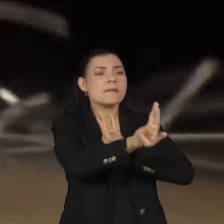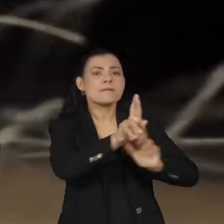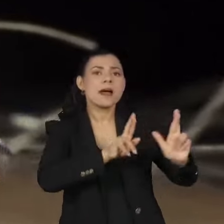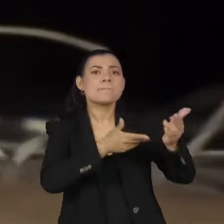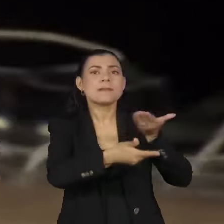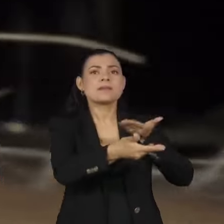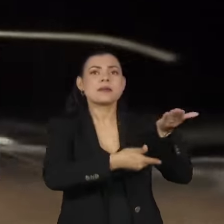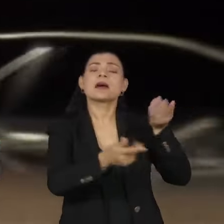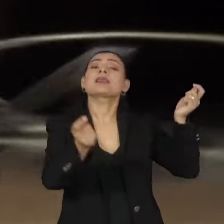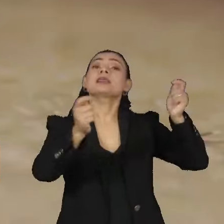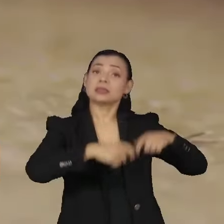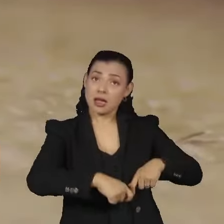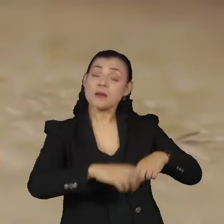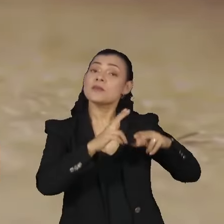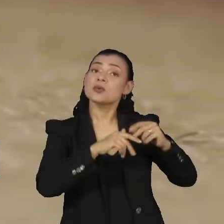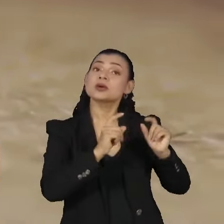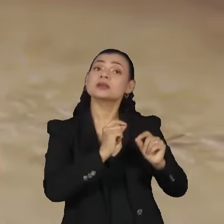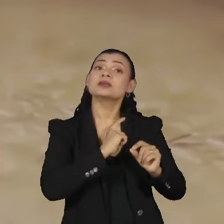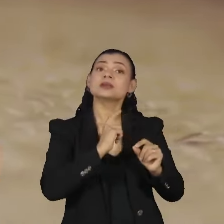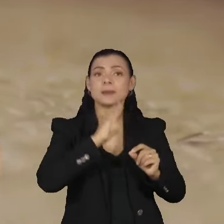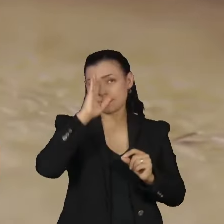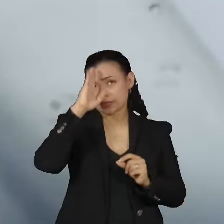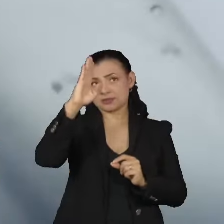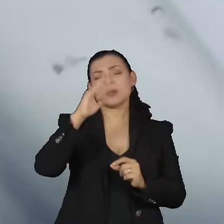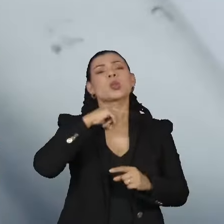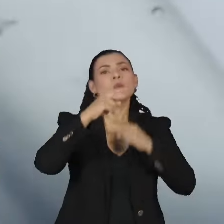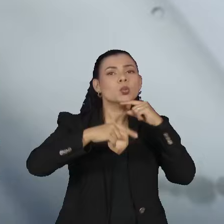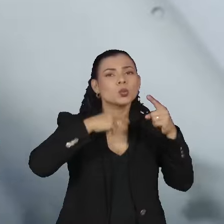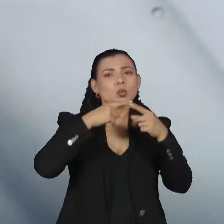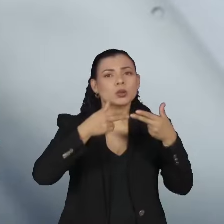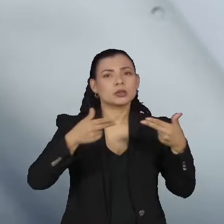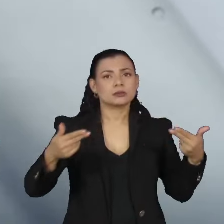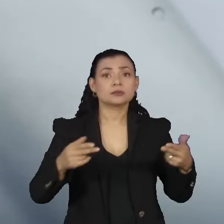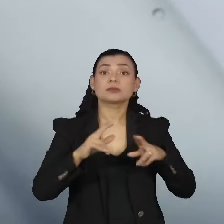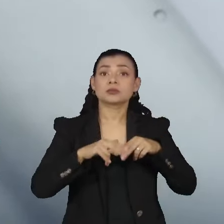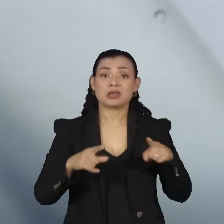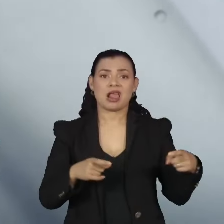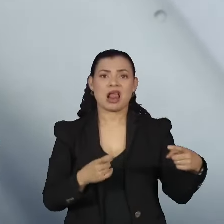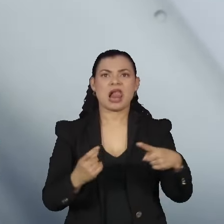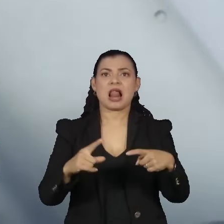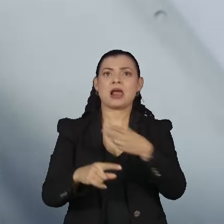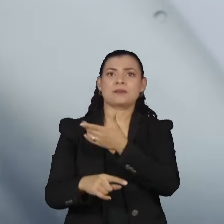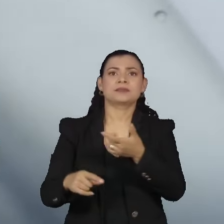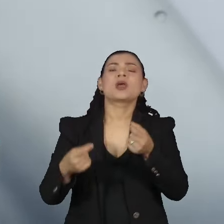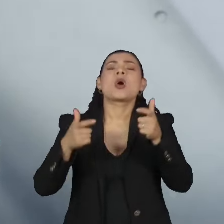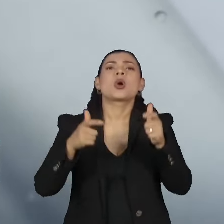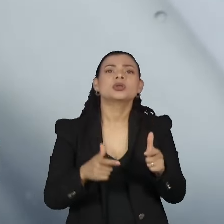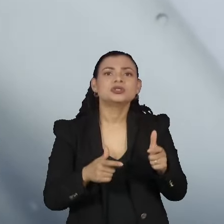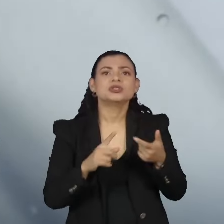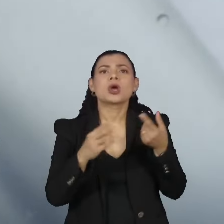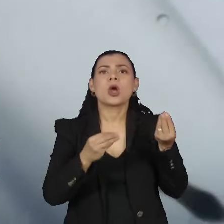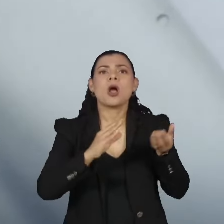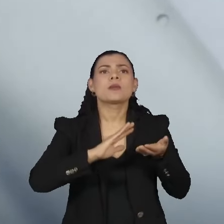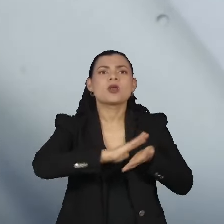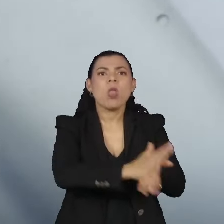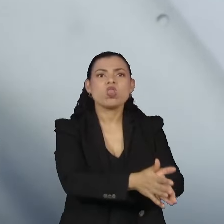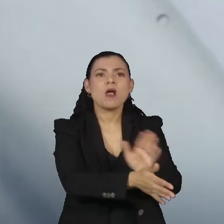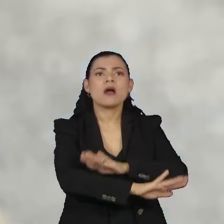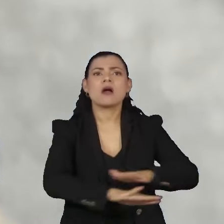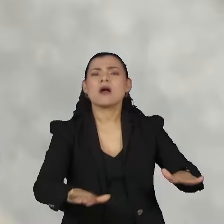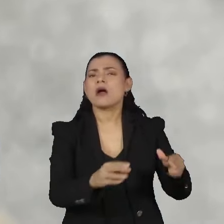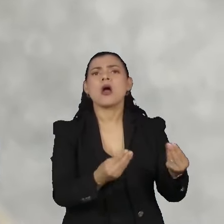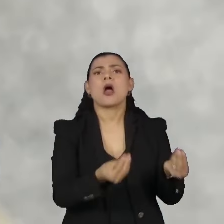www.denguesemduvidas.com.br, porque lá a gente tem as 100 principais dúvidas que aparecem em grandes plataformas sobre onde está o criador, como eliminar e como fazer